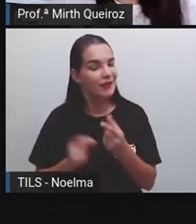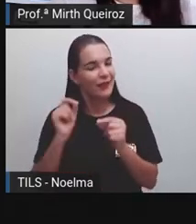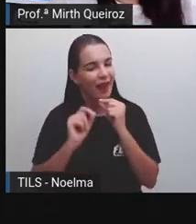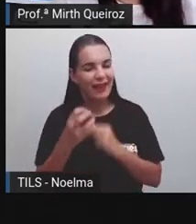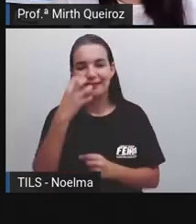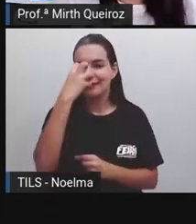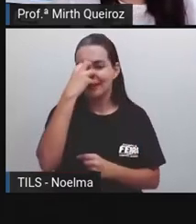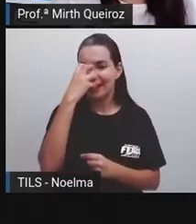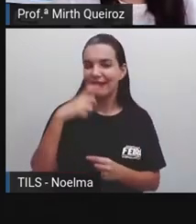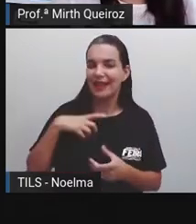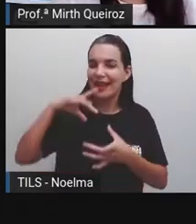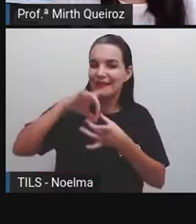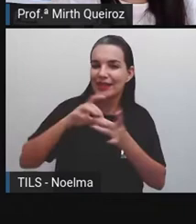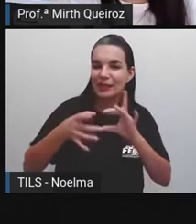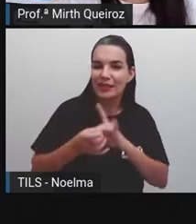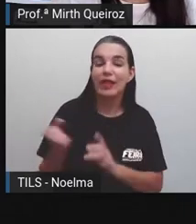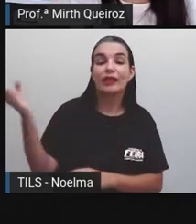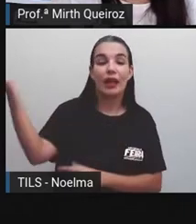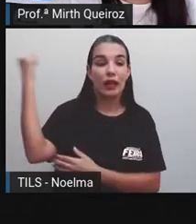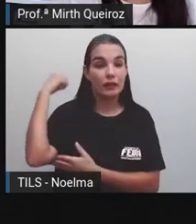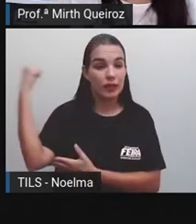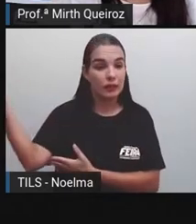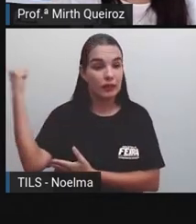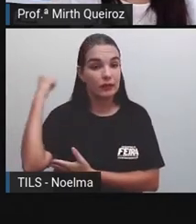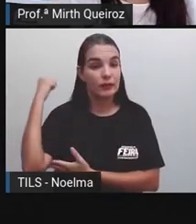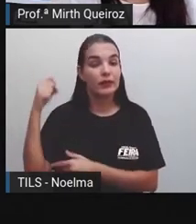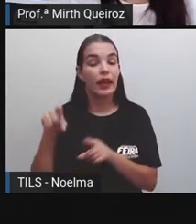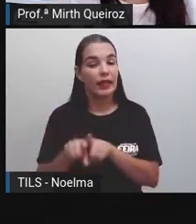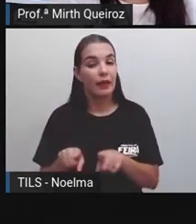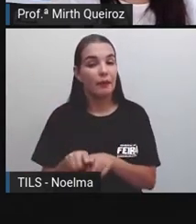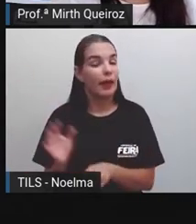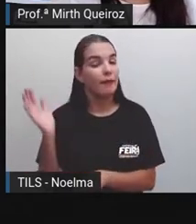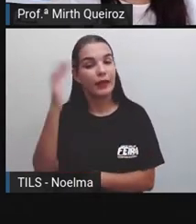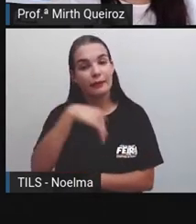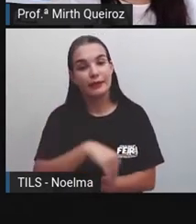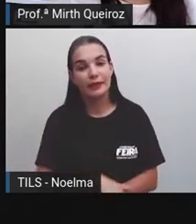que está associada à educação física também. Vamos assistir?